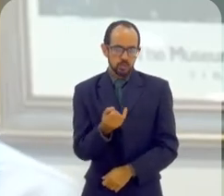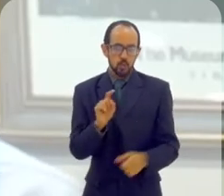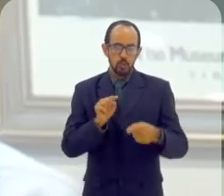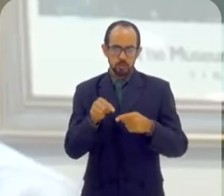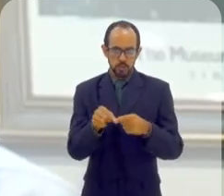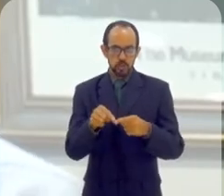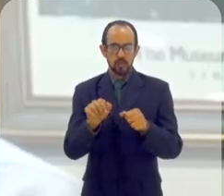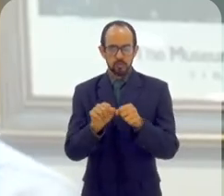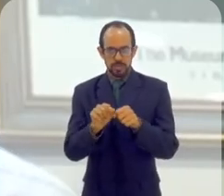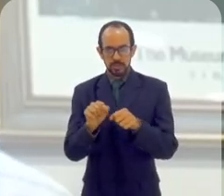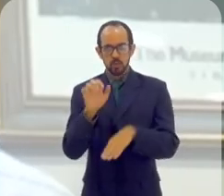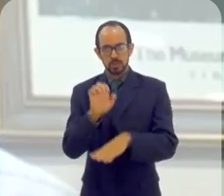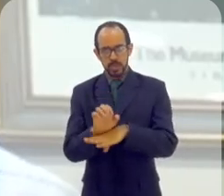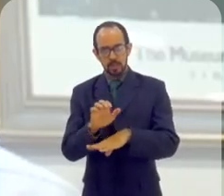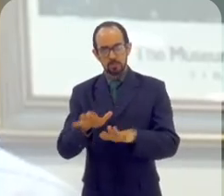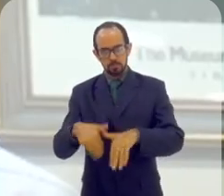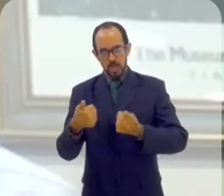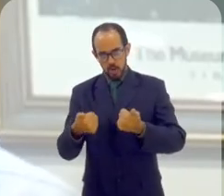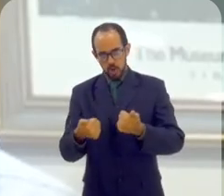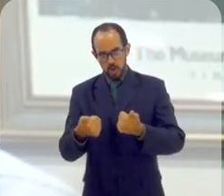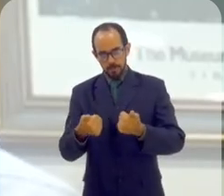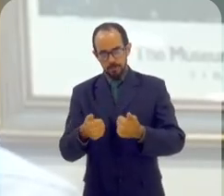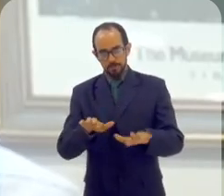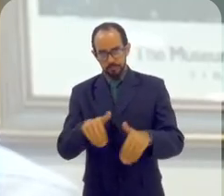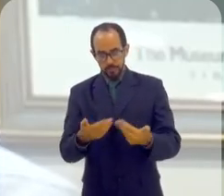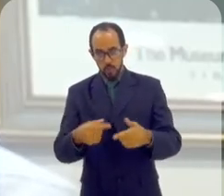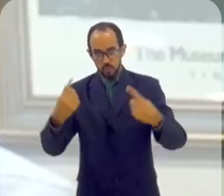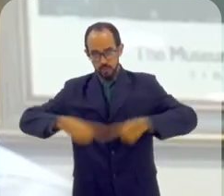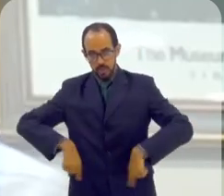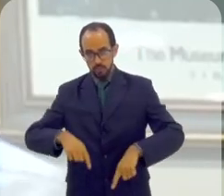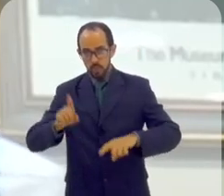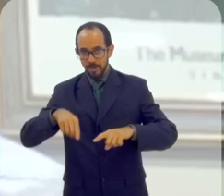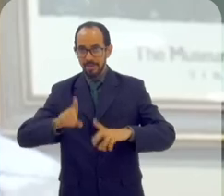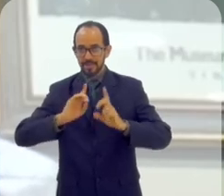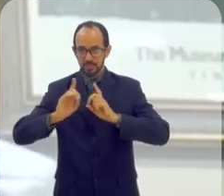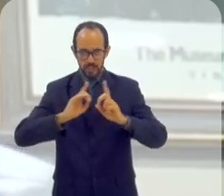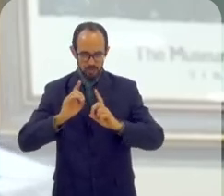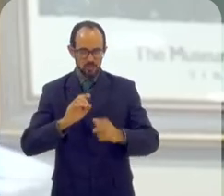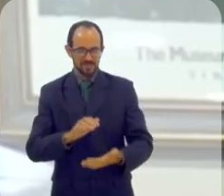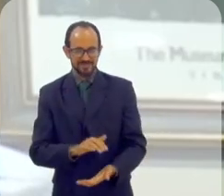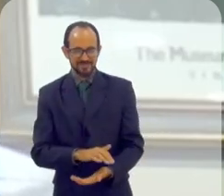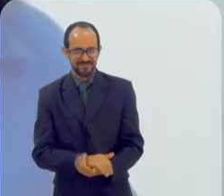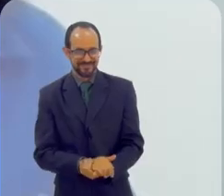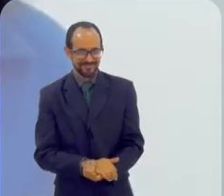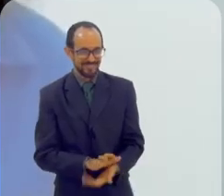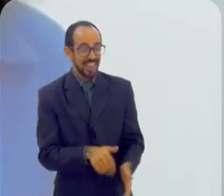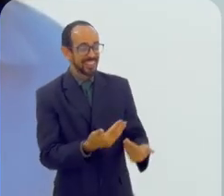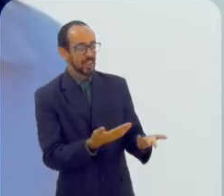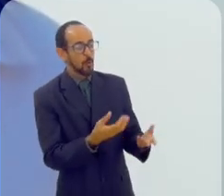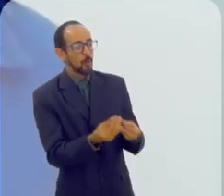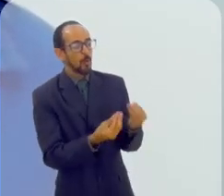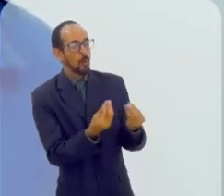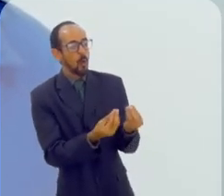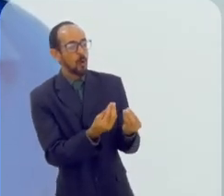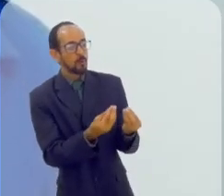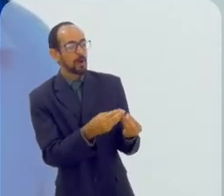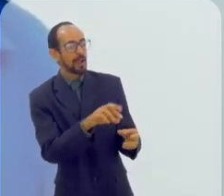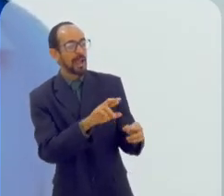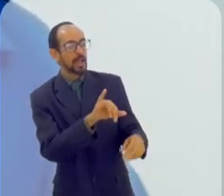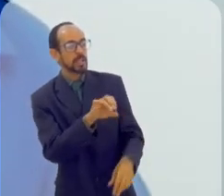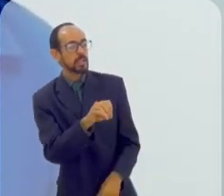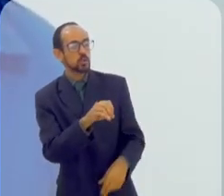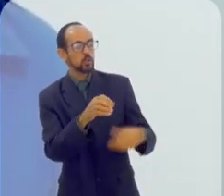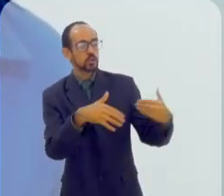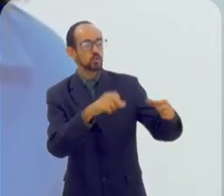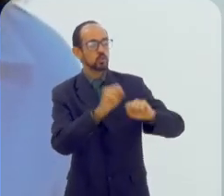em nosso objetivo todo é faz estado maior então o nosso desafio agora esses quatro anos diálogo e como a indústria pode atuar